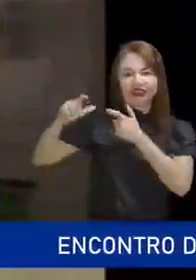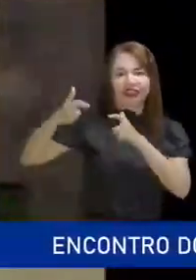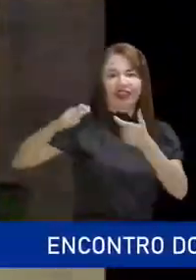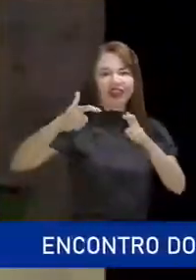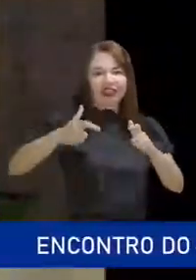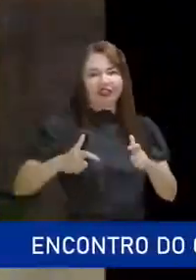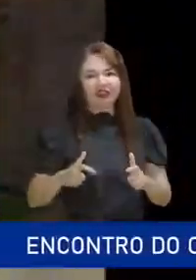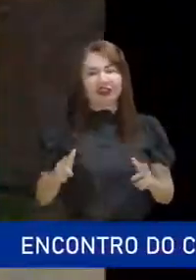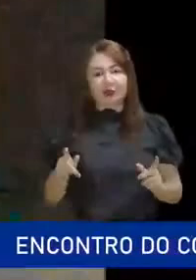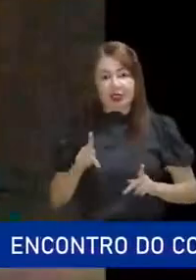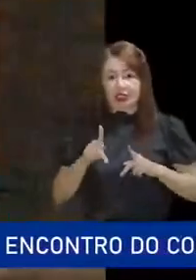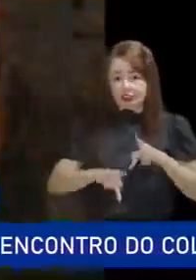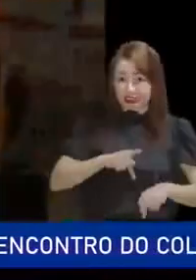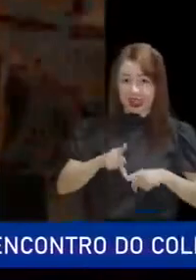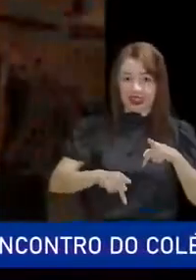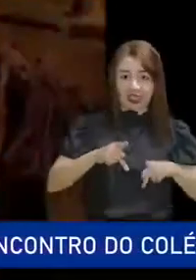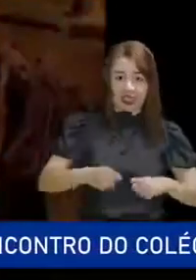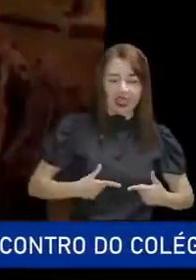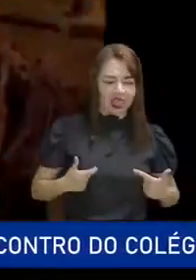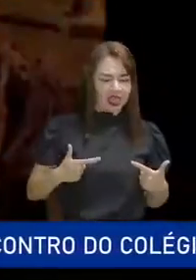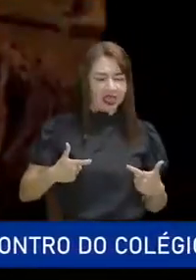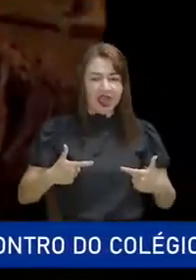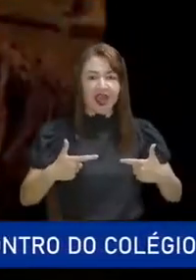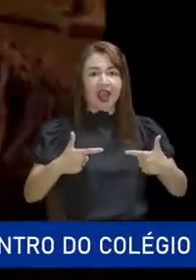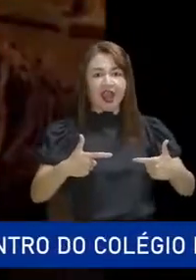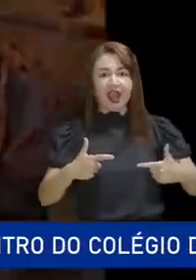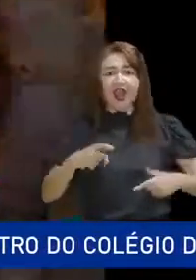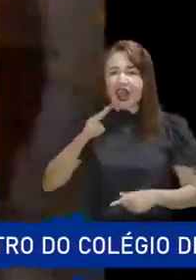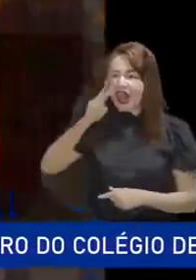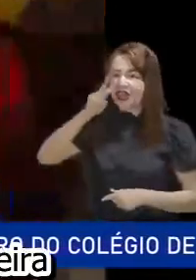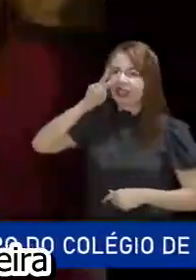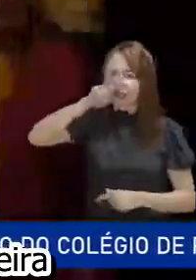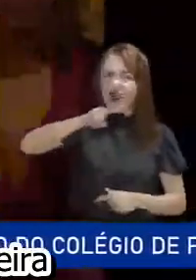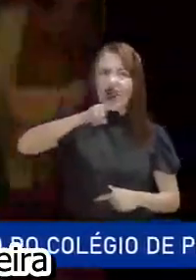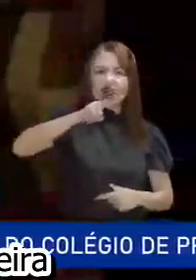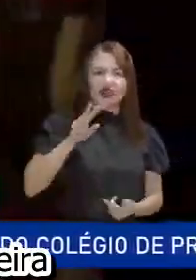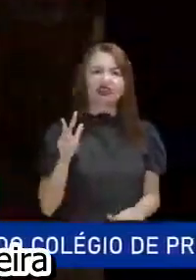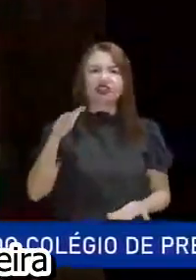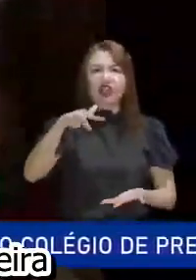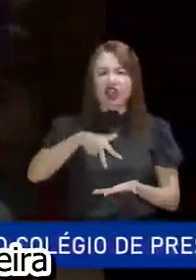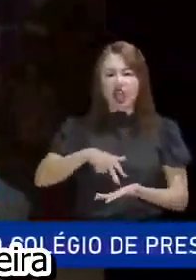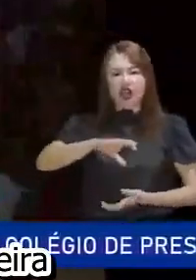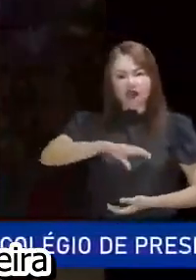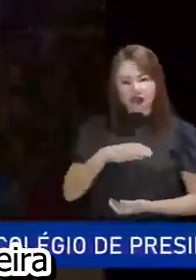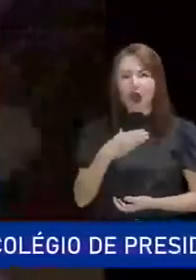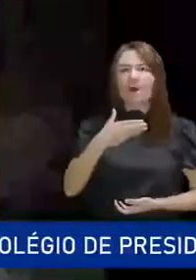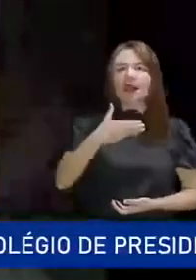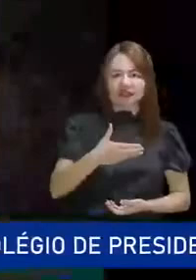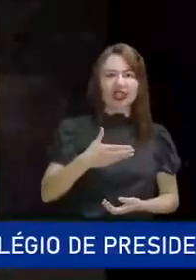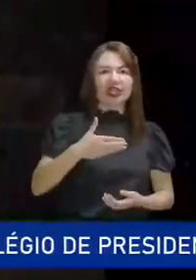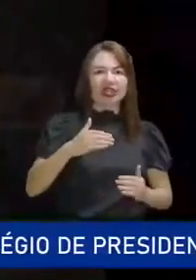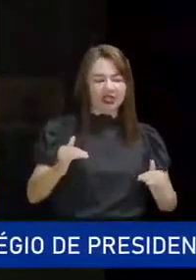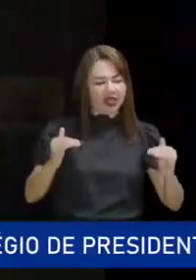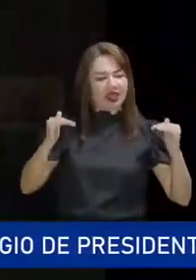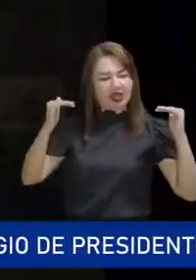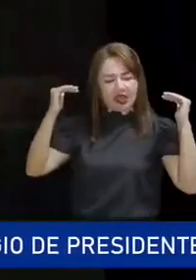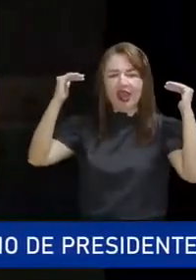varonil, descendente da raça guerreira, pegue forte e leal.